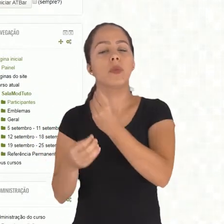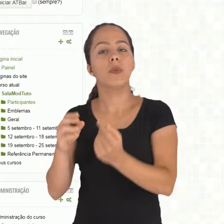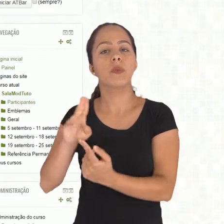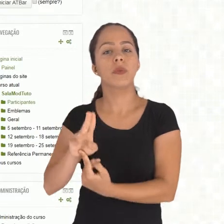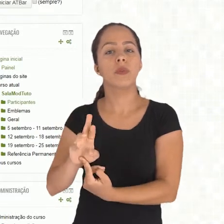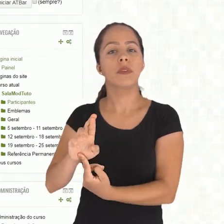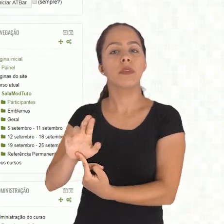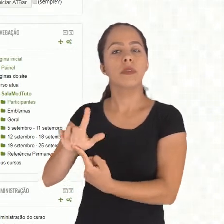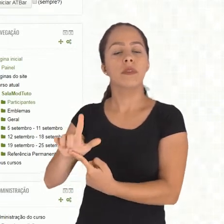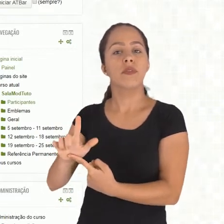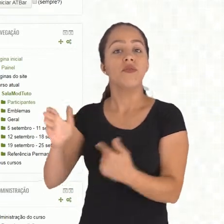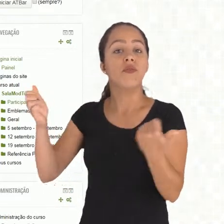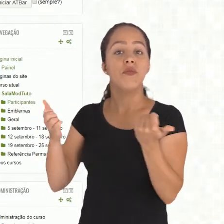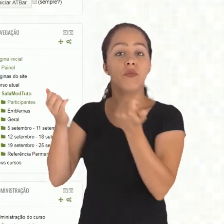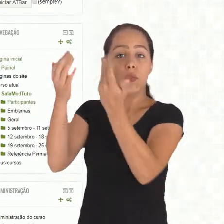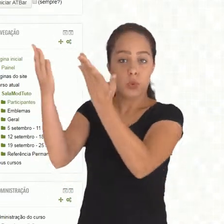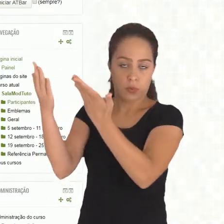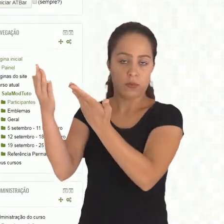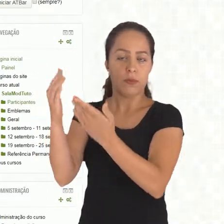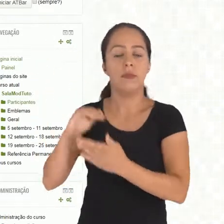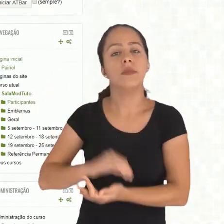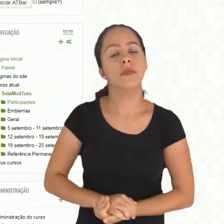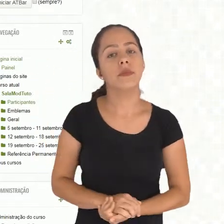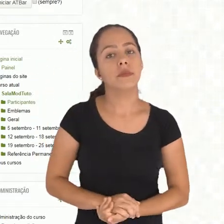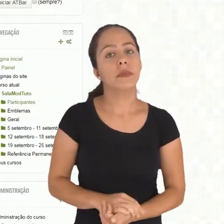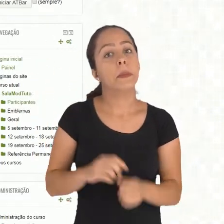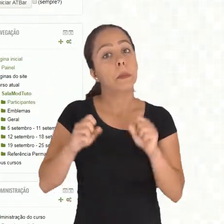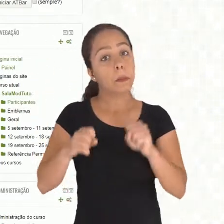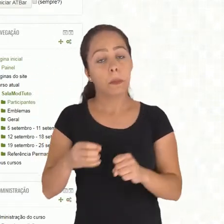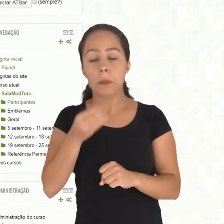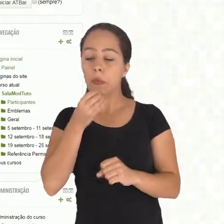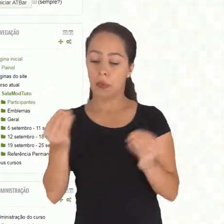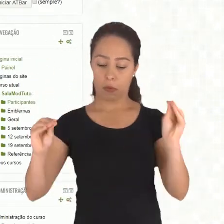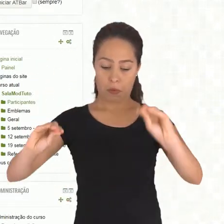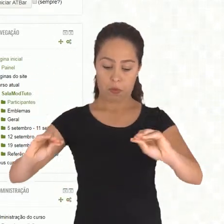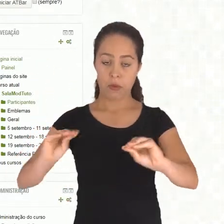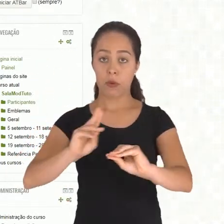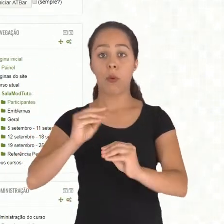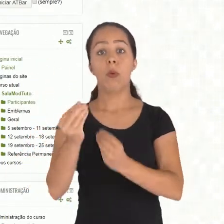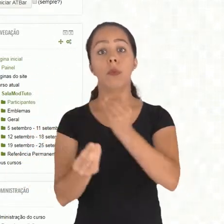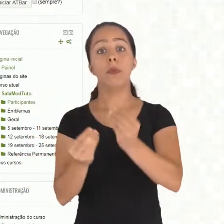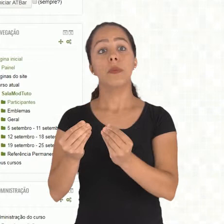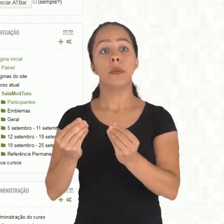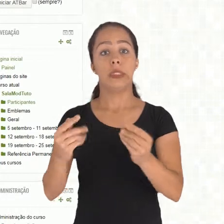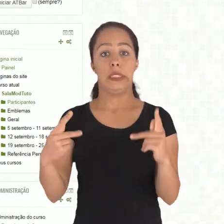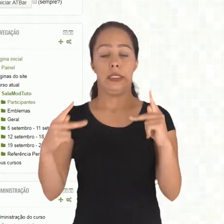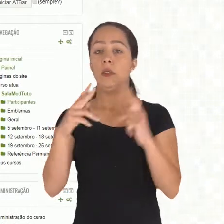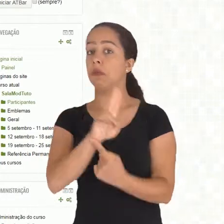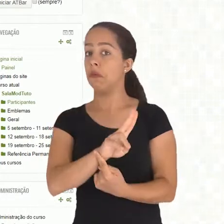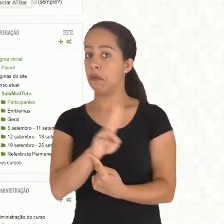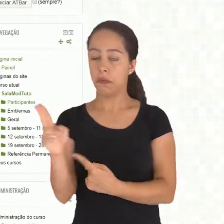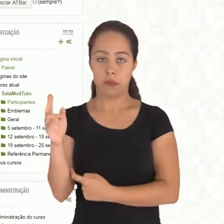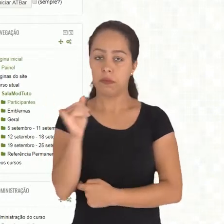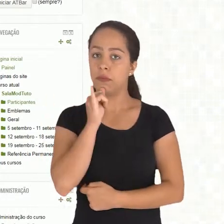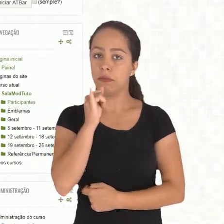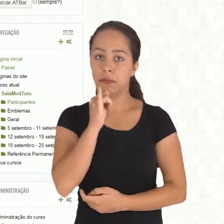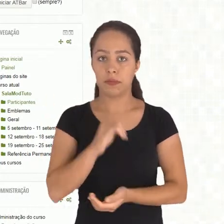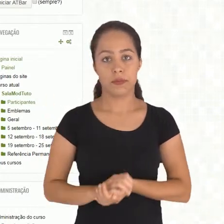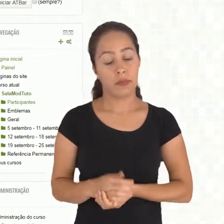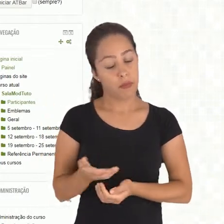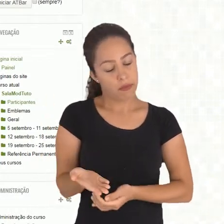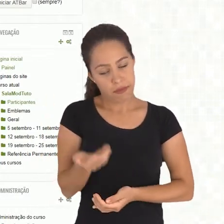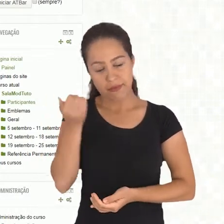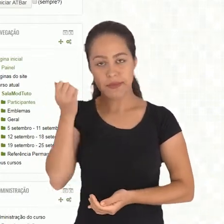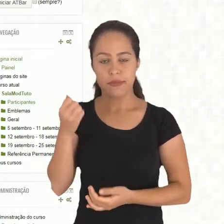para você fazer um link com uma URL externa, com o endereço da web externa. Então você pode colocar aqui o nome do link,